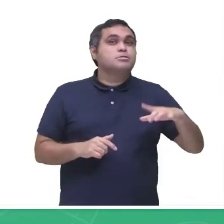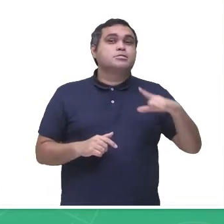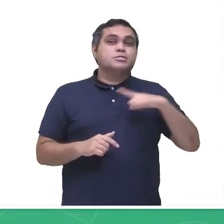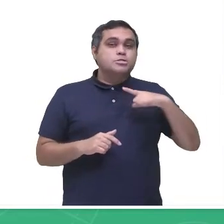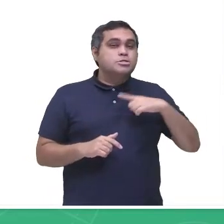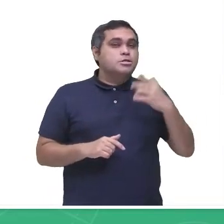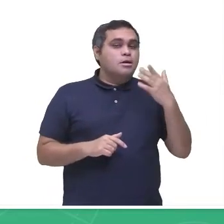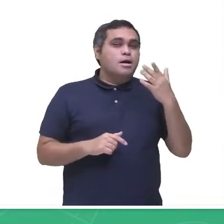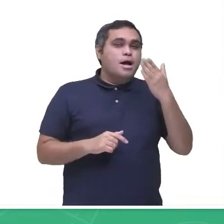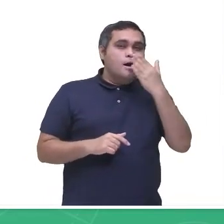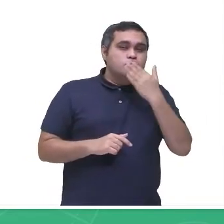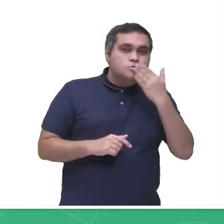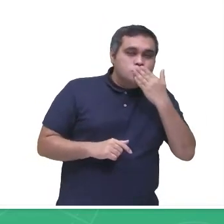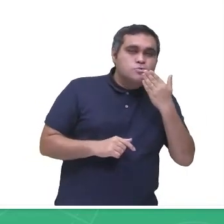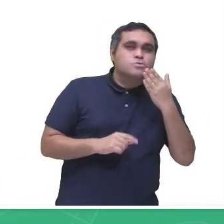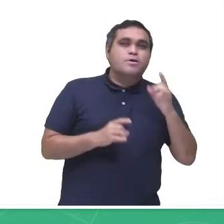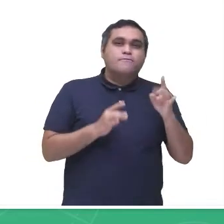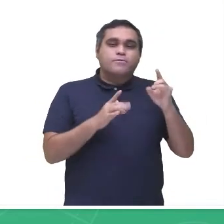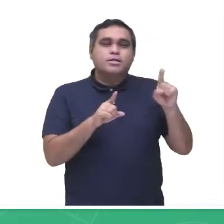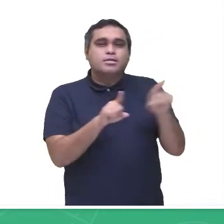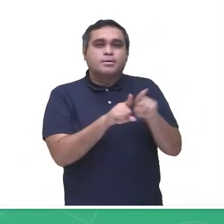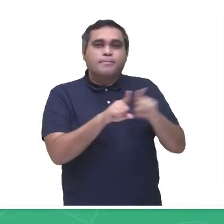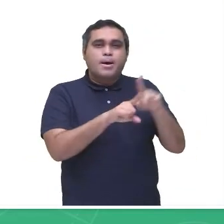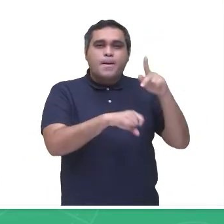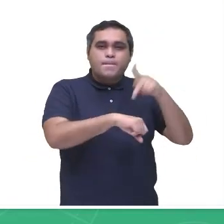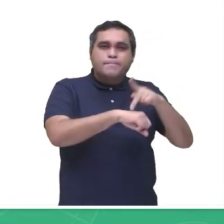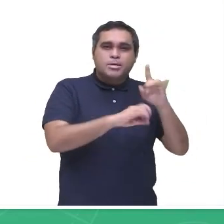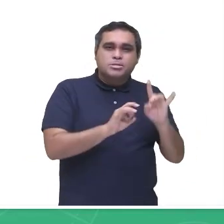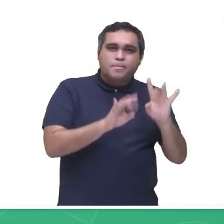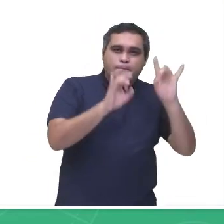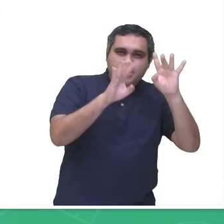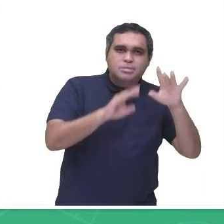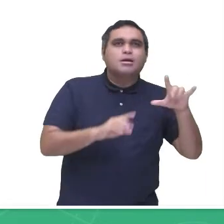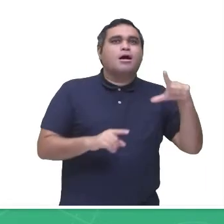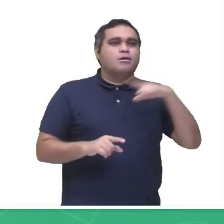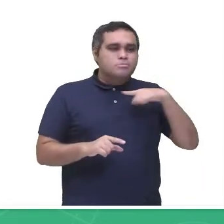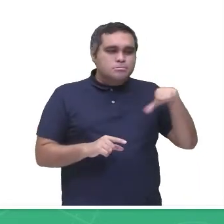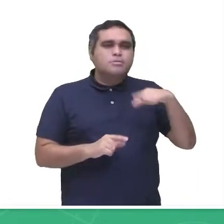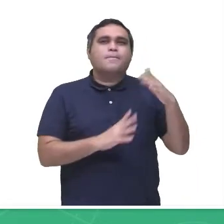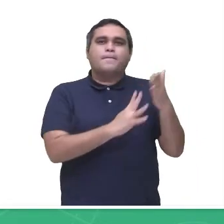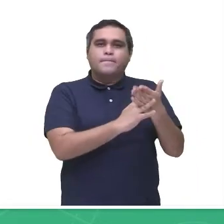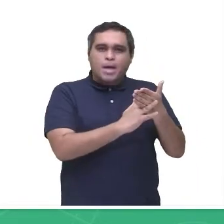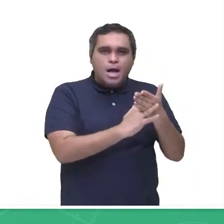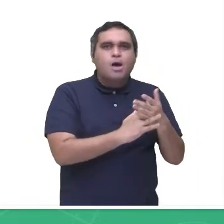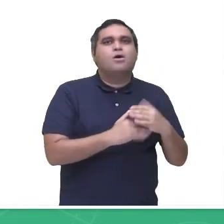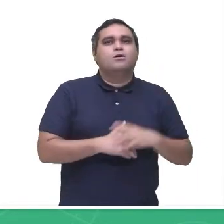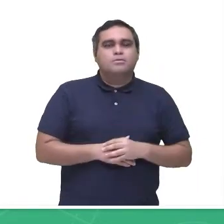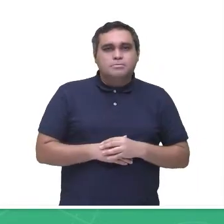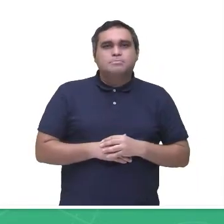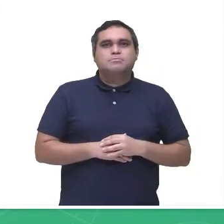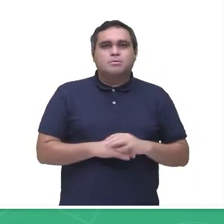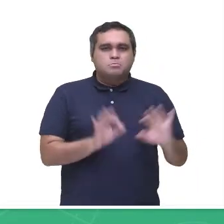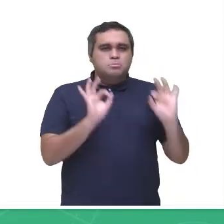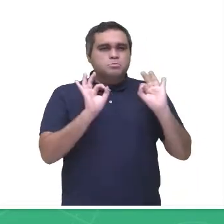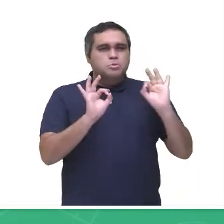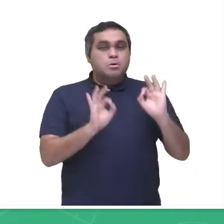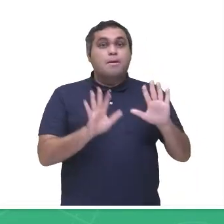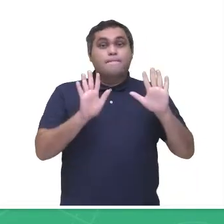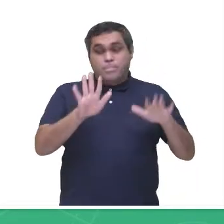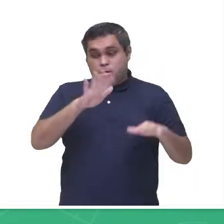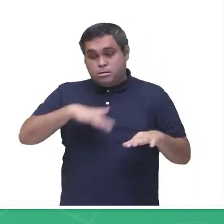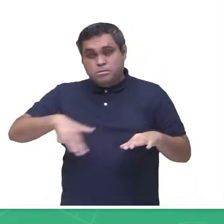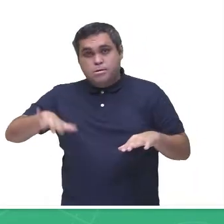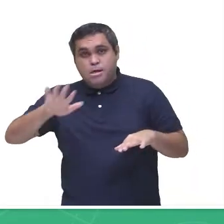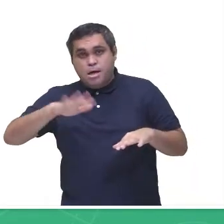e o açúcar. Tá bom? Então, nesse período há esse exemplo nessas cidades. Aí, continuando, mas já nas